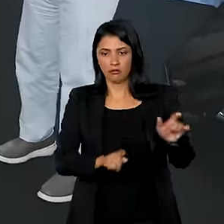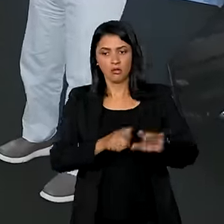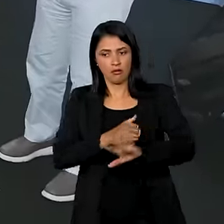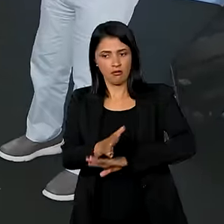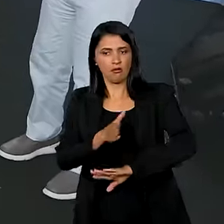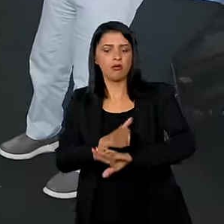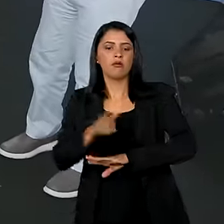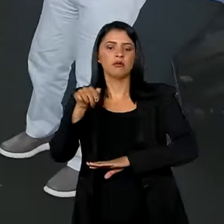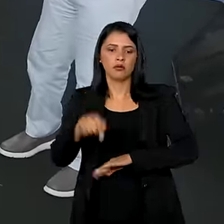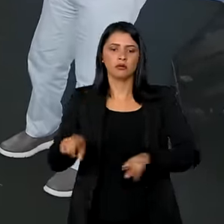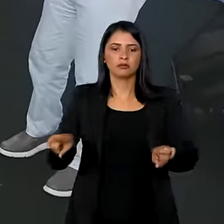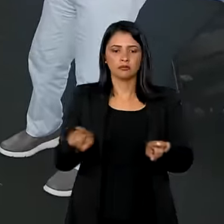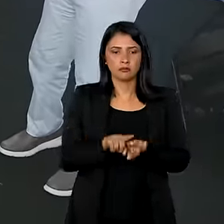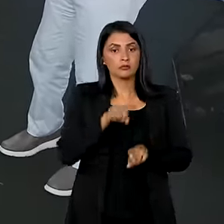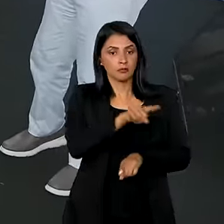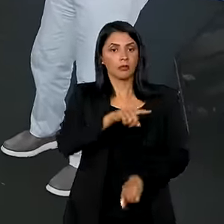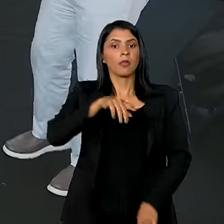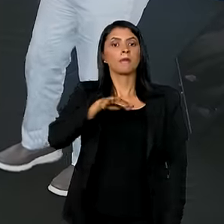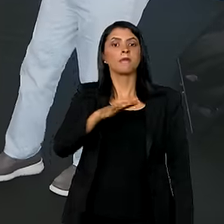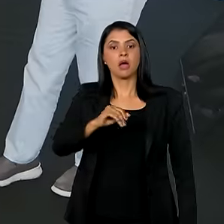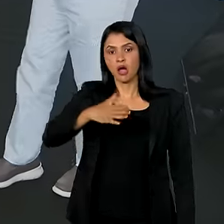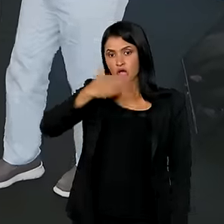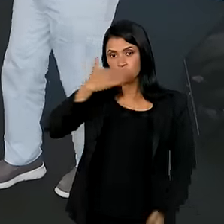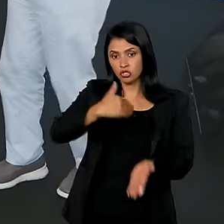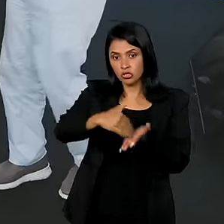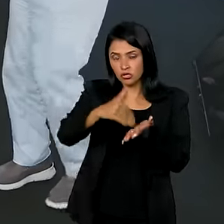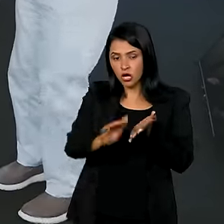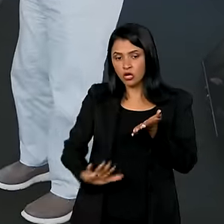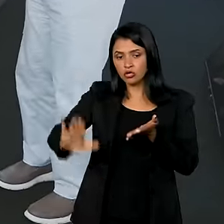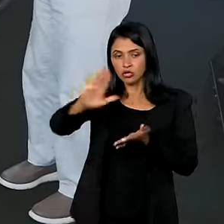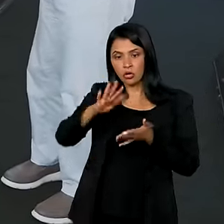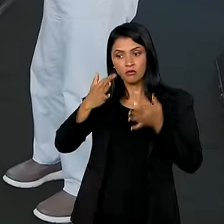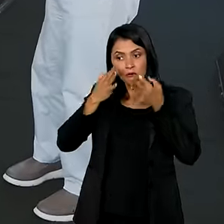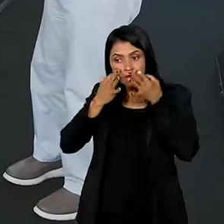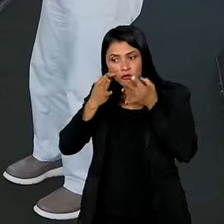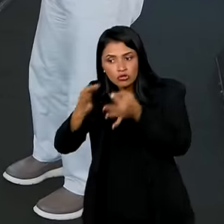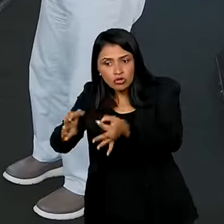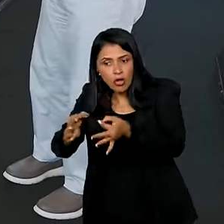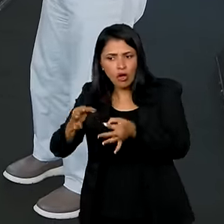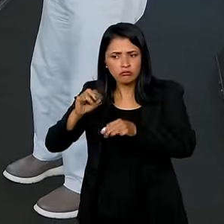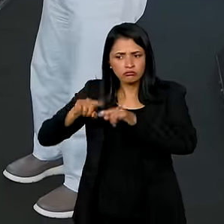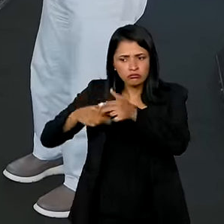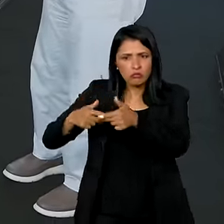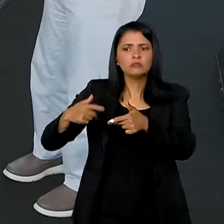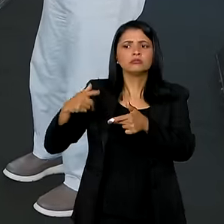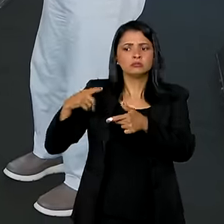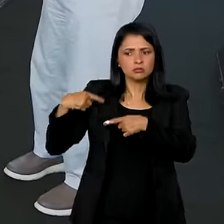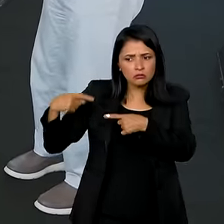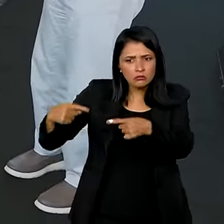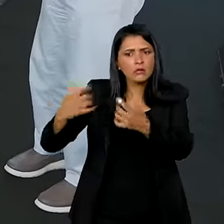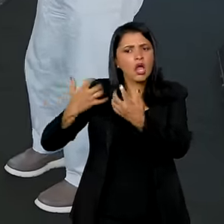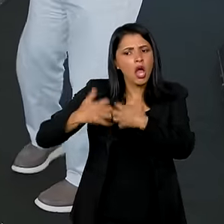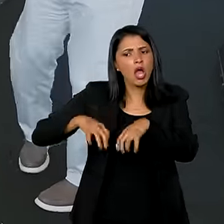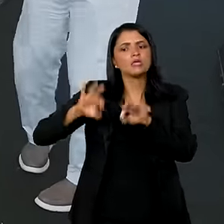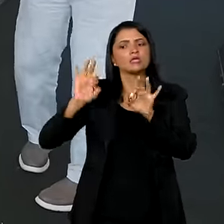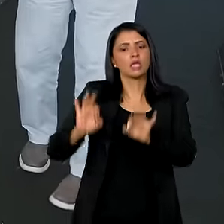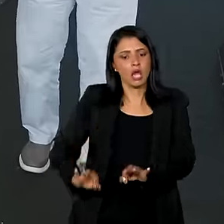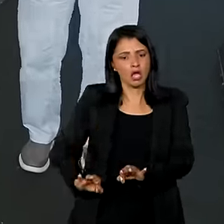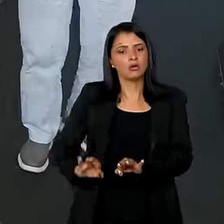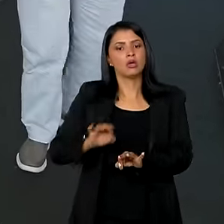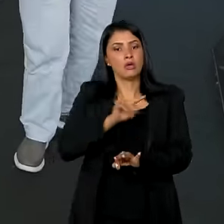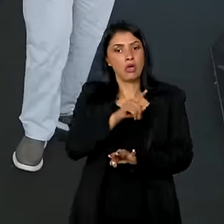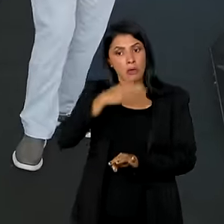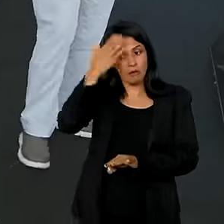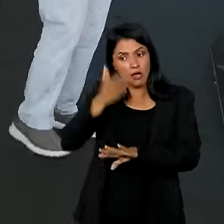aqui. E você, seu Márcio, secretário-geral, de vigiar se as coisas estão acontecendo. Se o seu Bege vem aqui, se